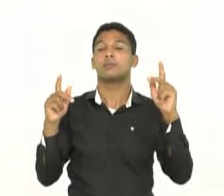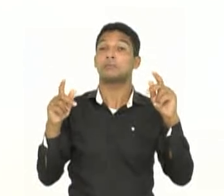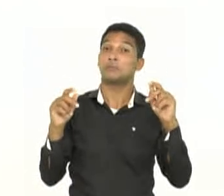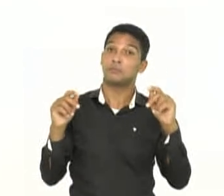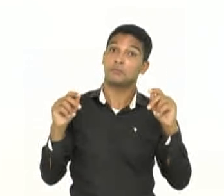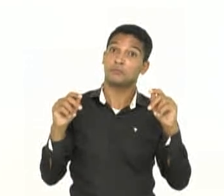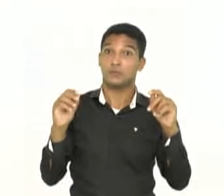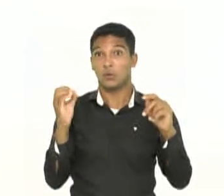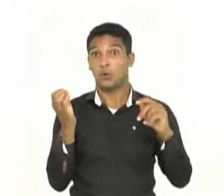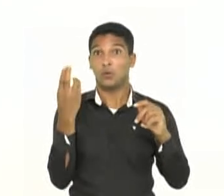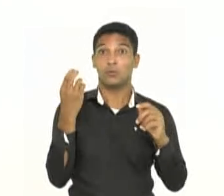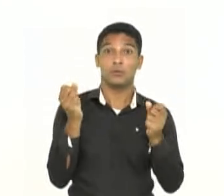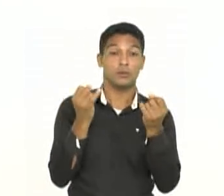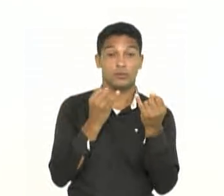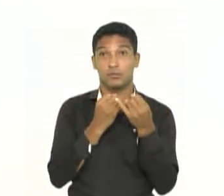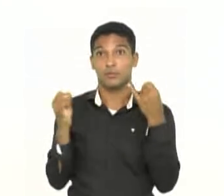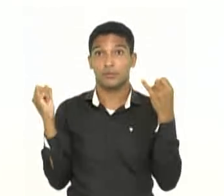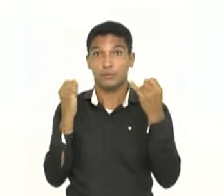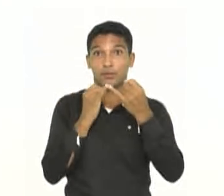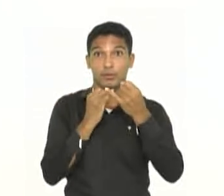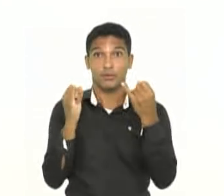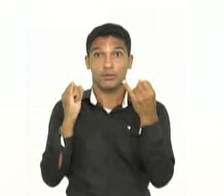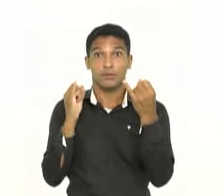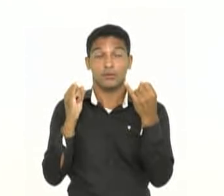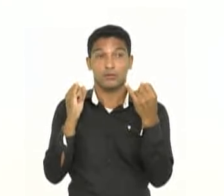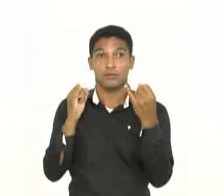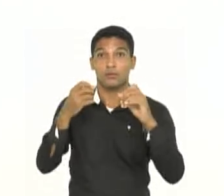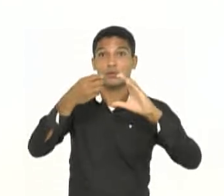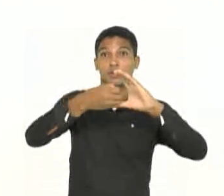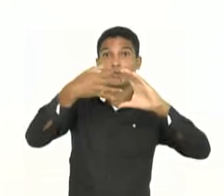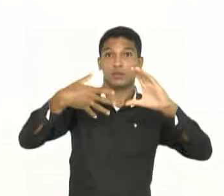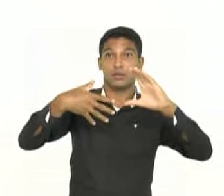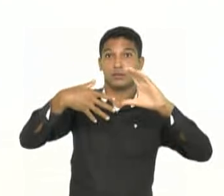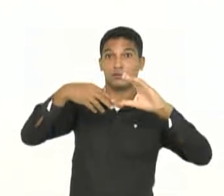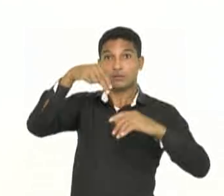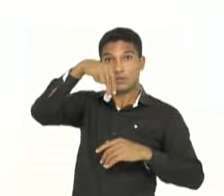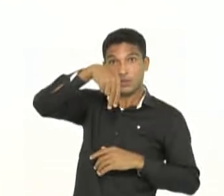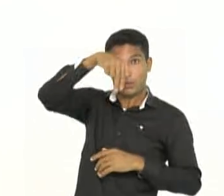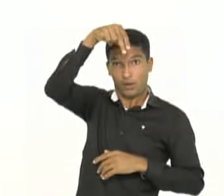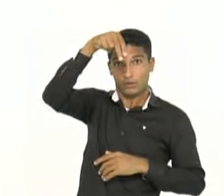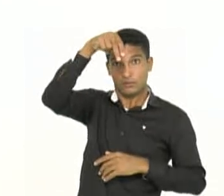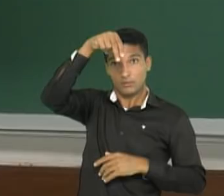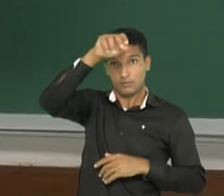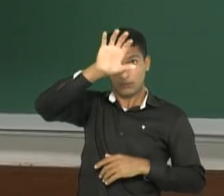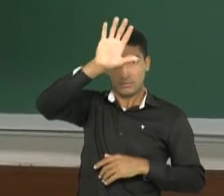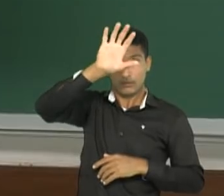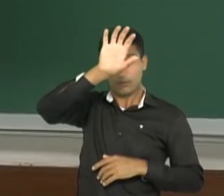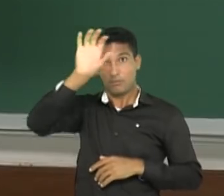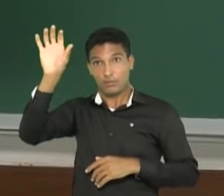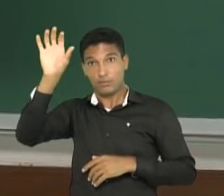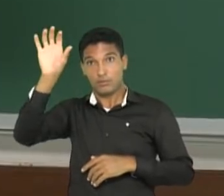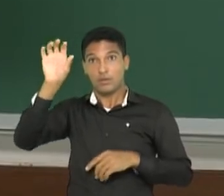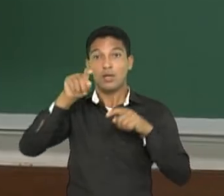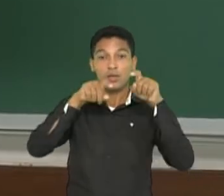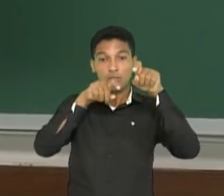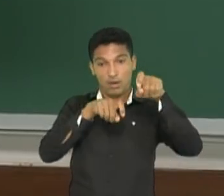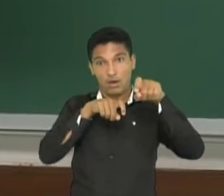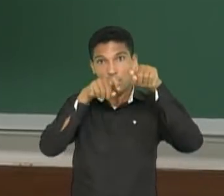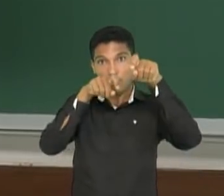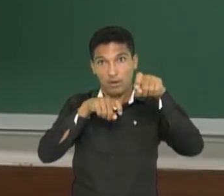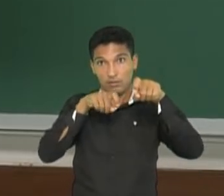semelhanças entre as características do espaço rural do Norte e do Nordeste. Então, o que nós vamos ter de diferenças ali, ou